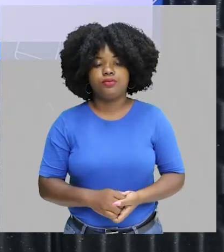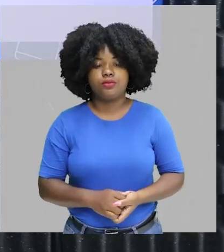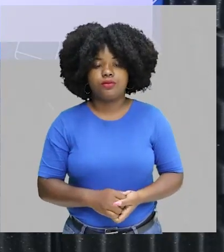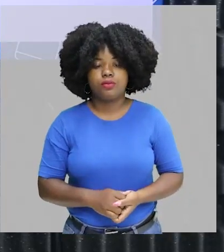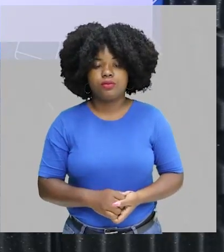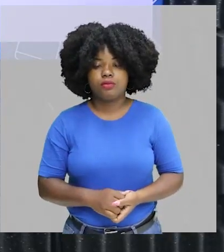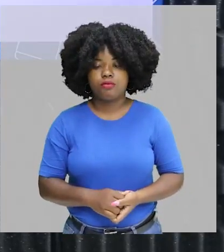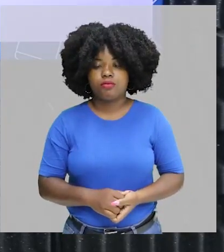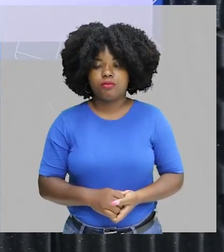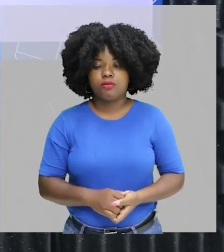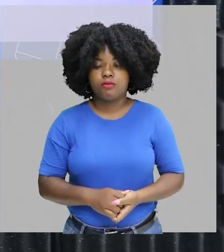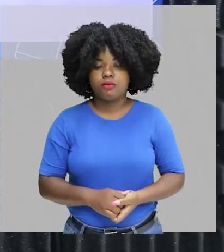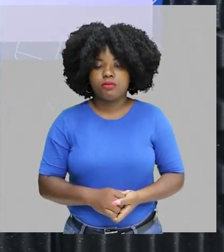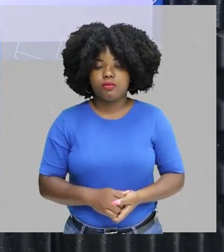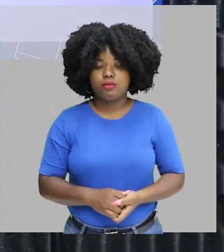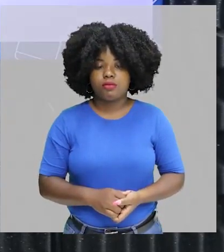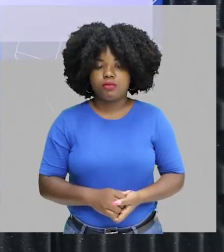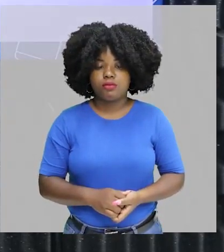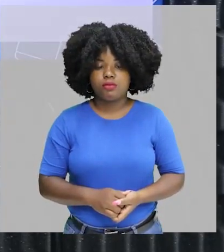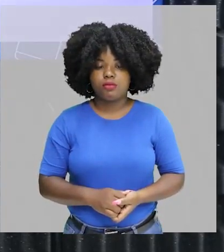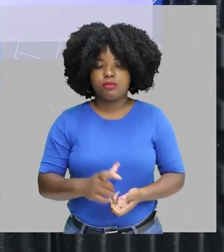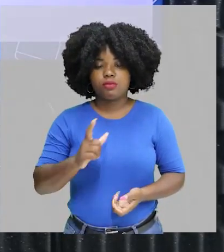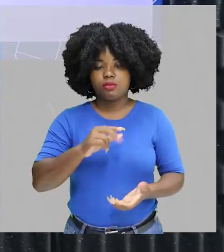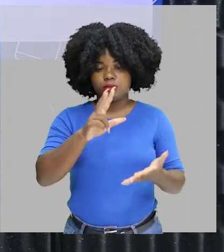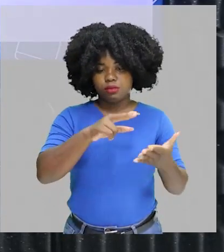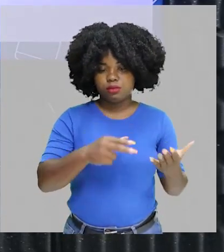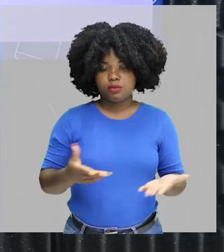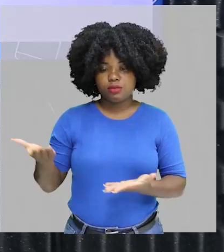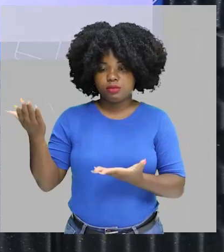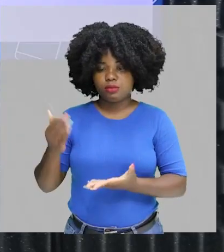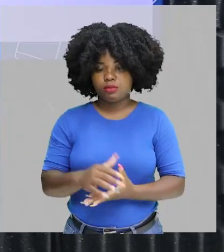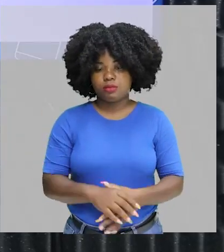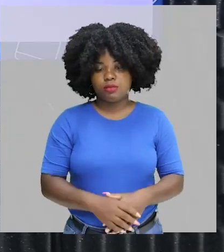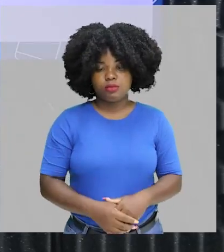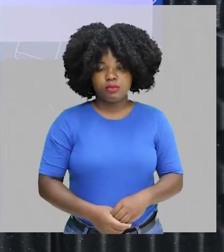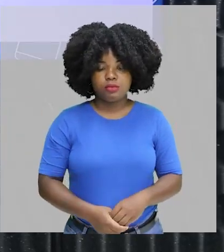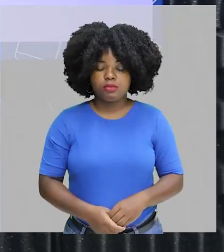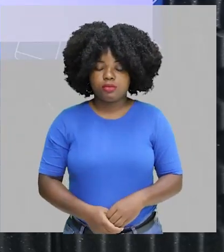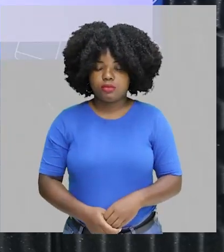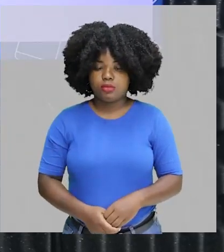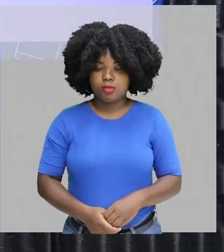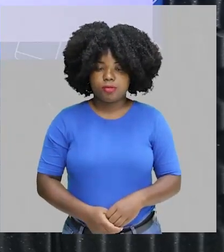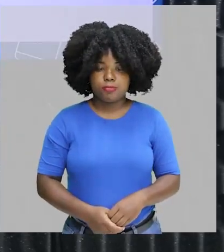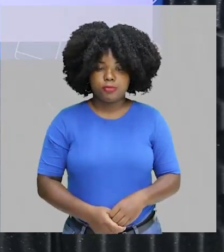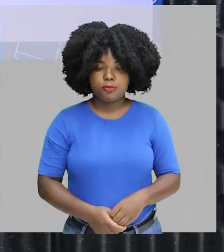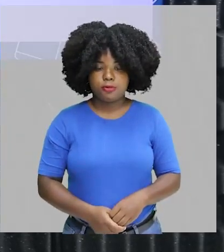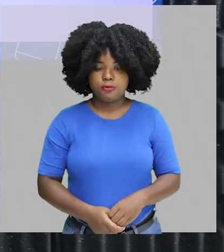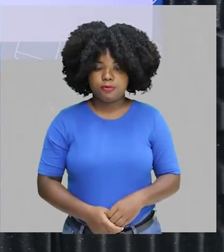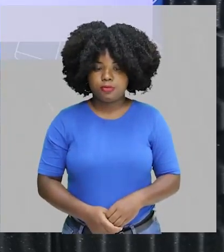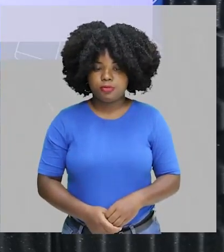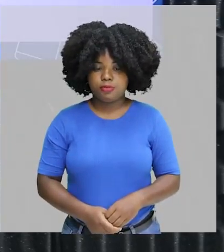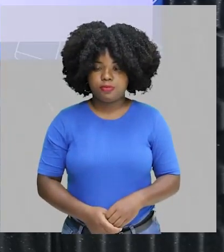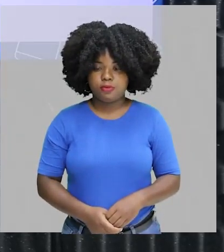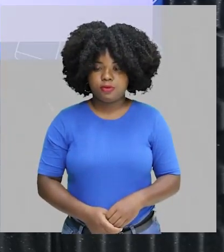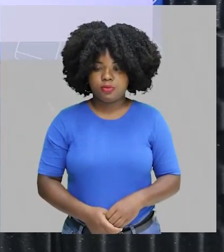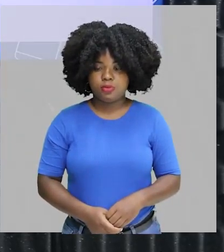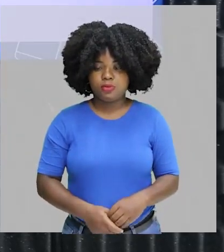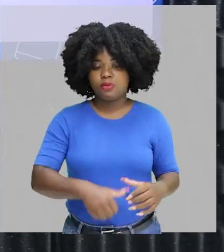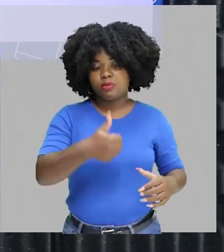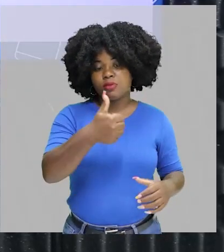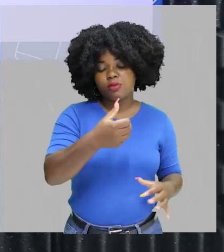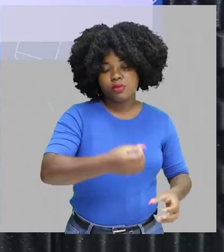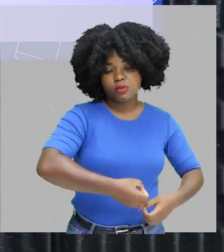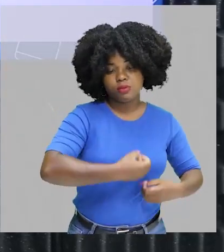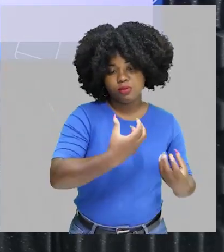reações de halogenação são um tipo de reação orgânica de substituição. Então, uma primeira